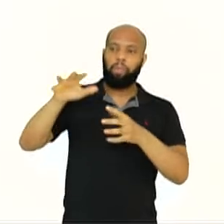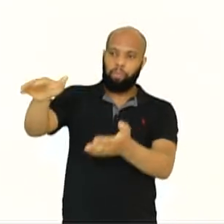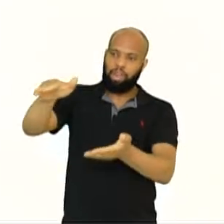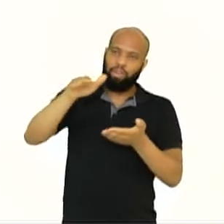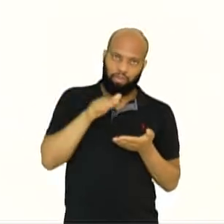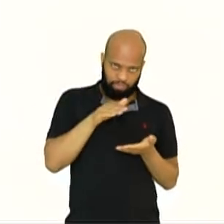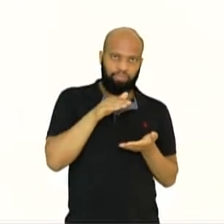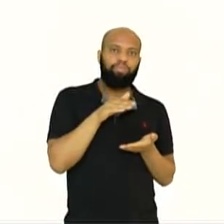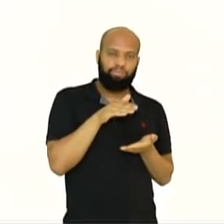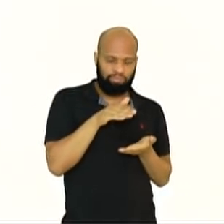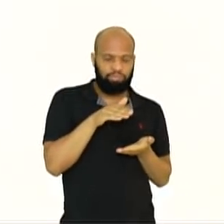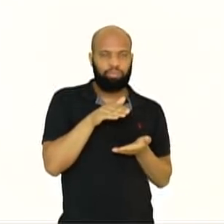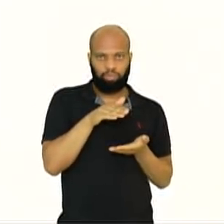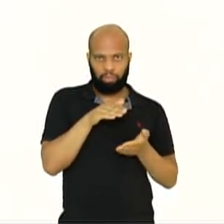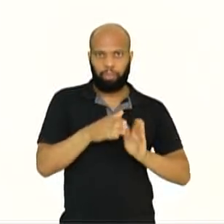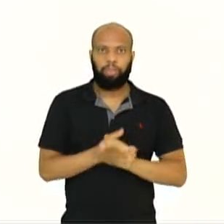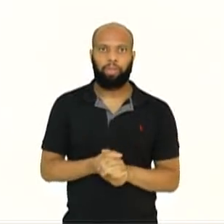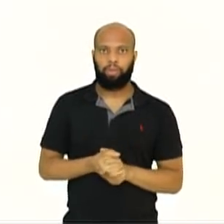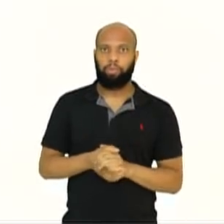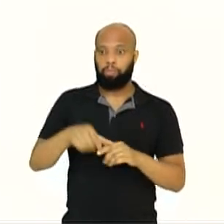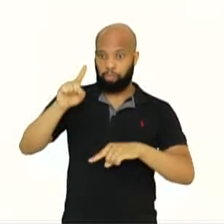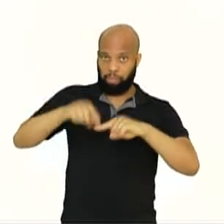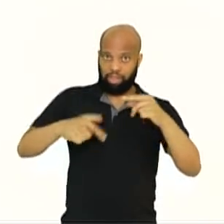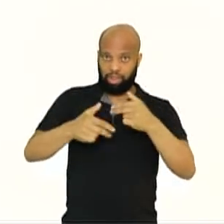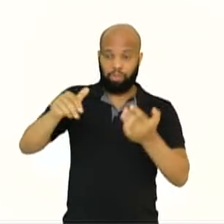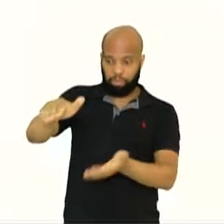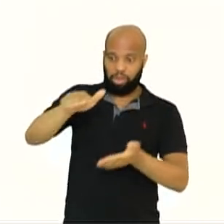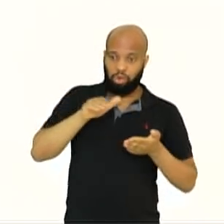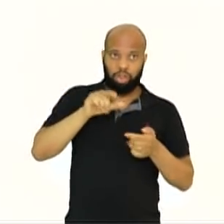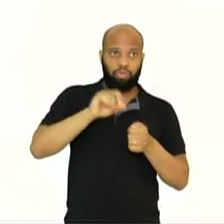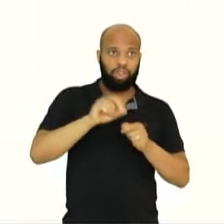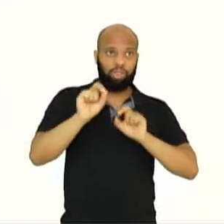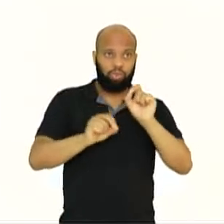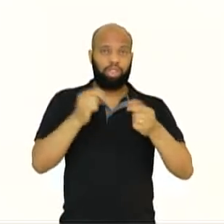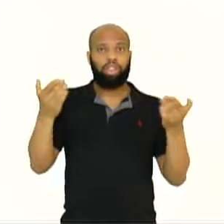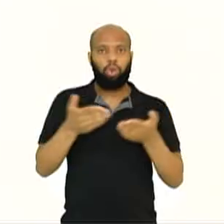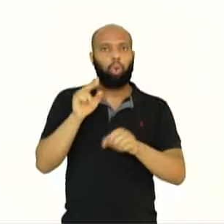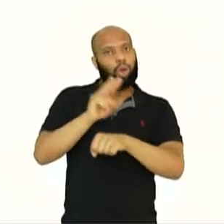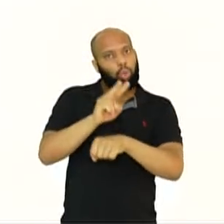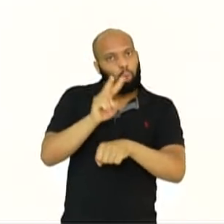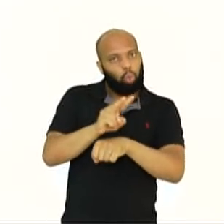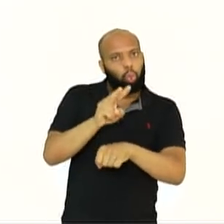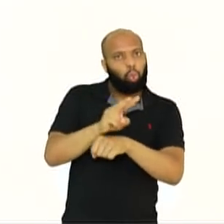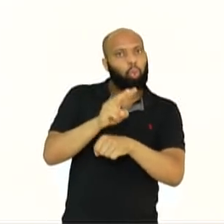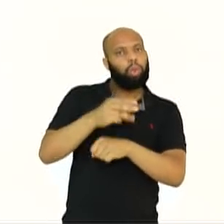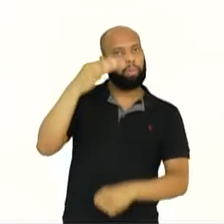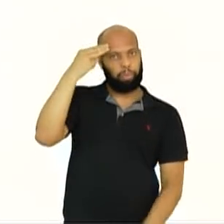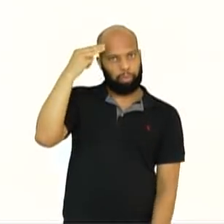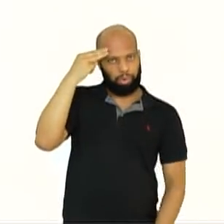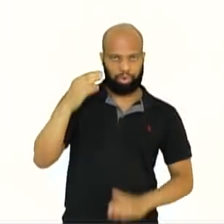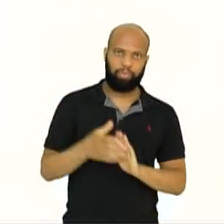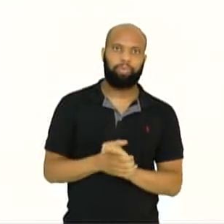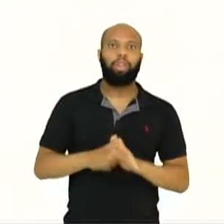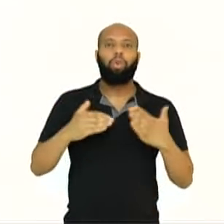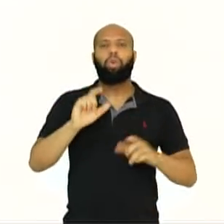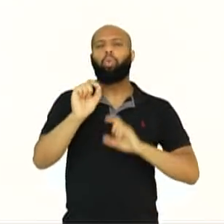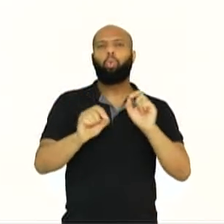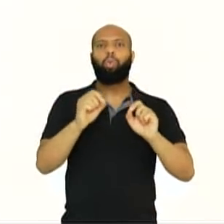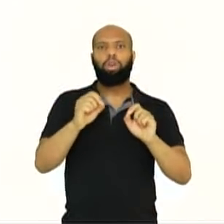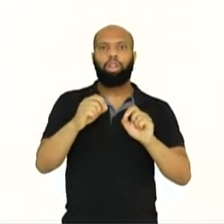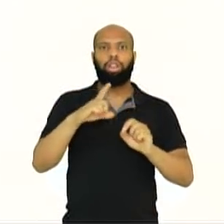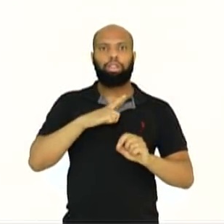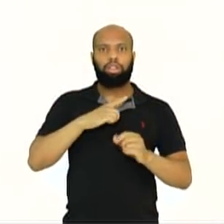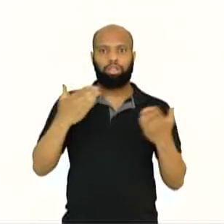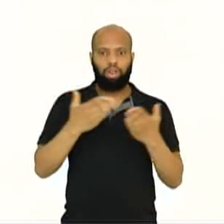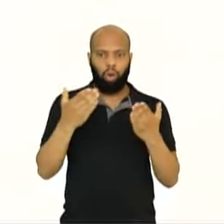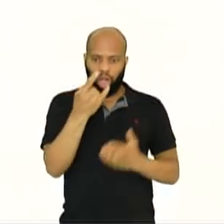herdeiro, vamos dizer assim, legítimo, né, do seu material, fazendo esse trabalho de conservação, de preservação. O que nos chama a atenção, até